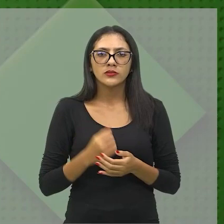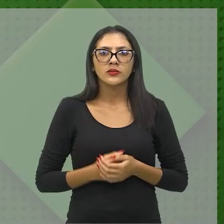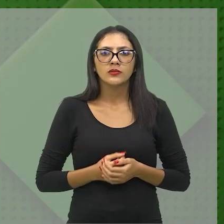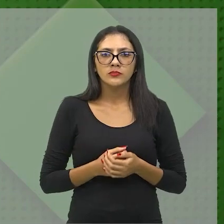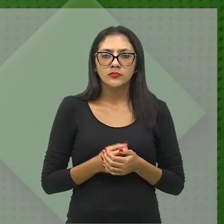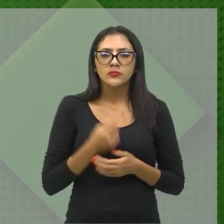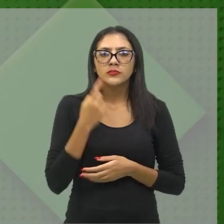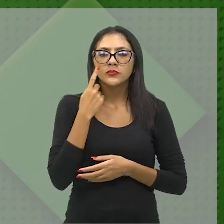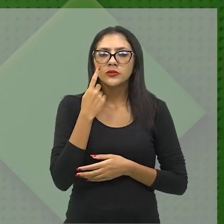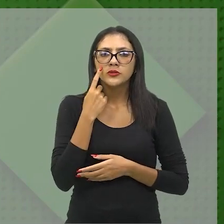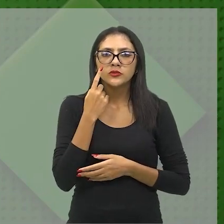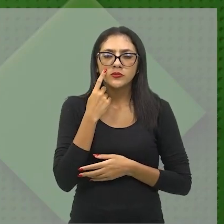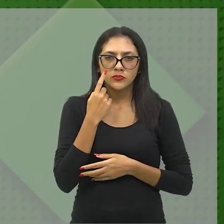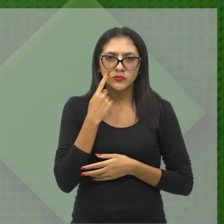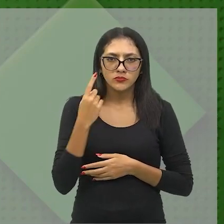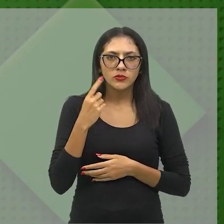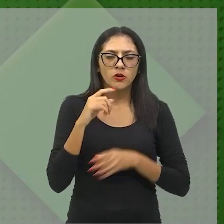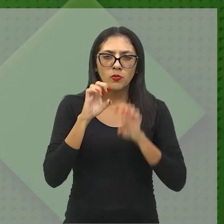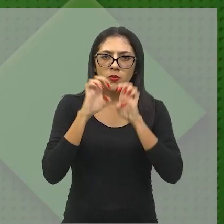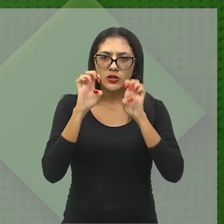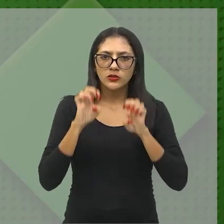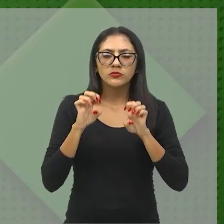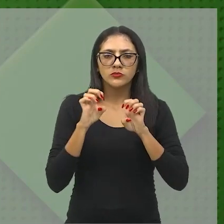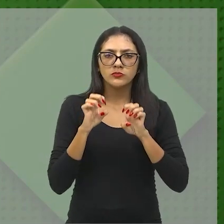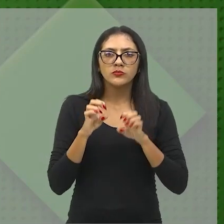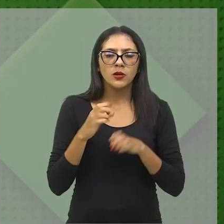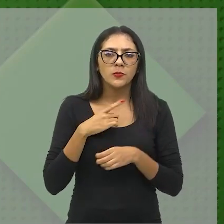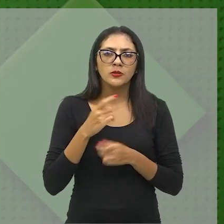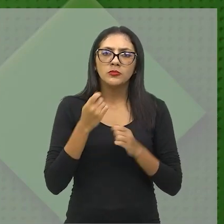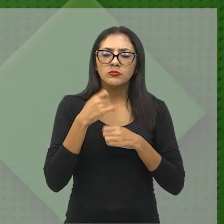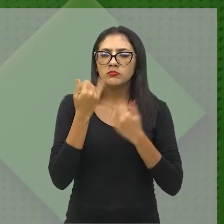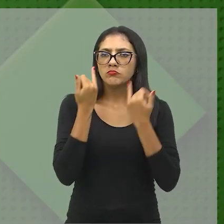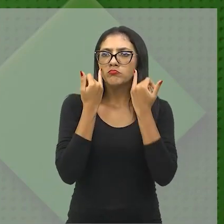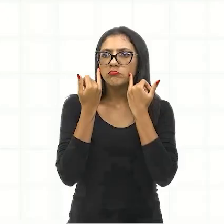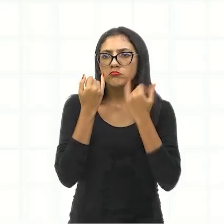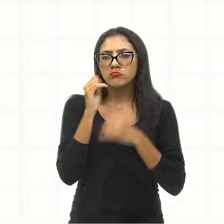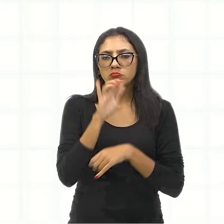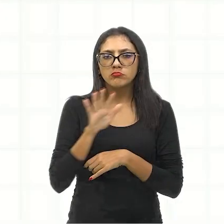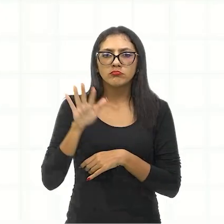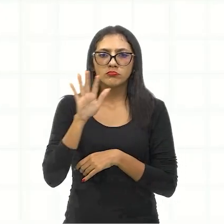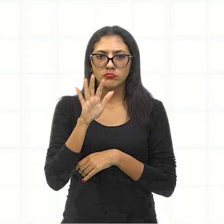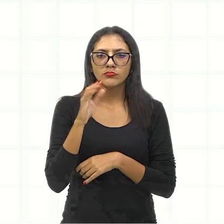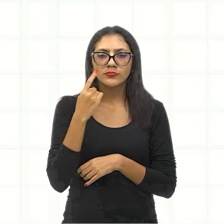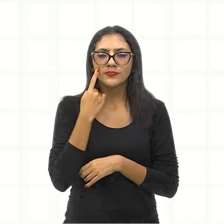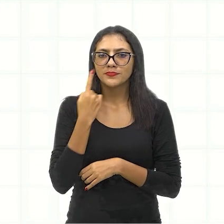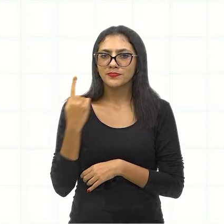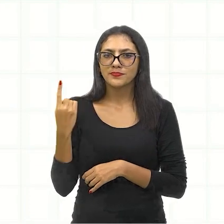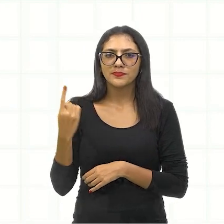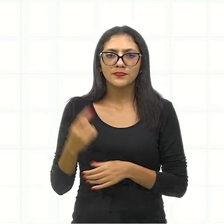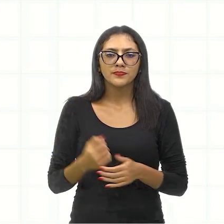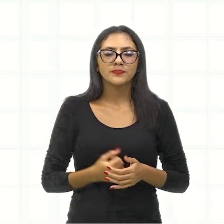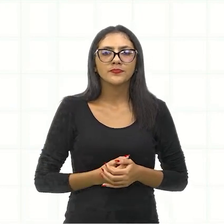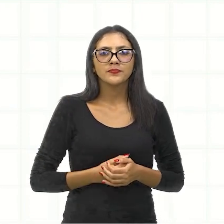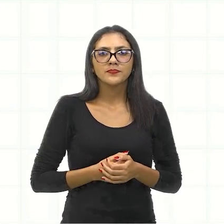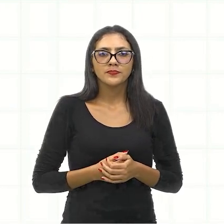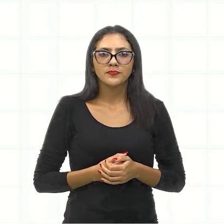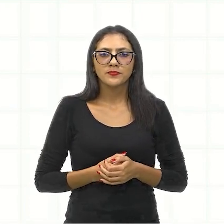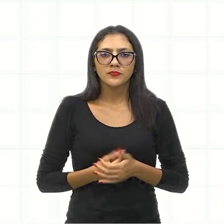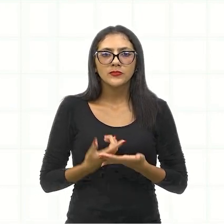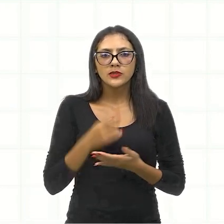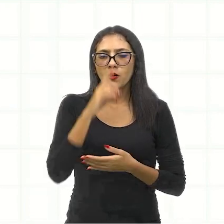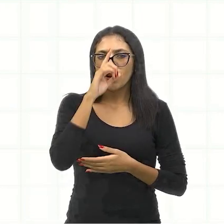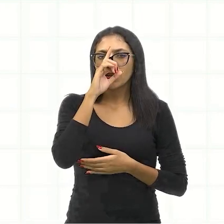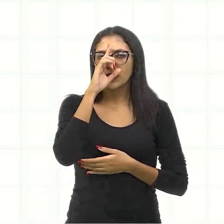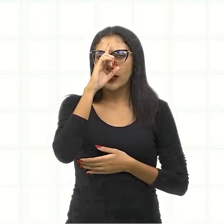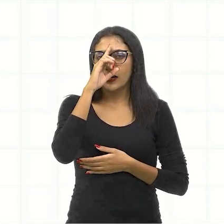agora um esquema com uma imagem para a gente visualizar justamente esse momento. Então, observa aí a nossa imagem, que nós temos aí,